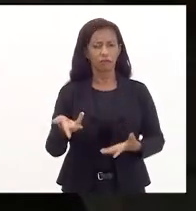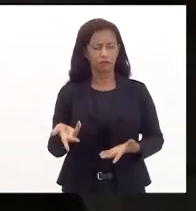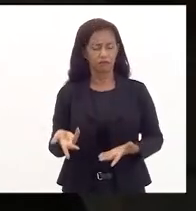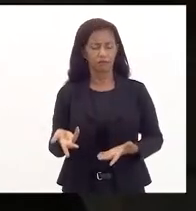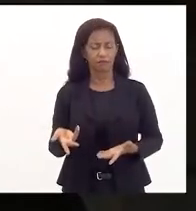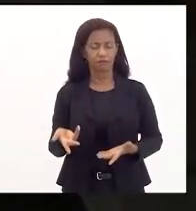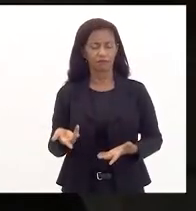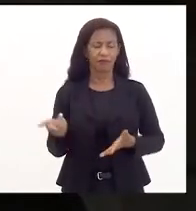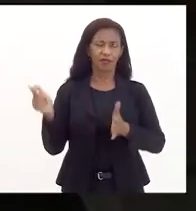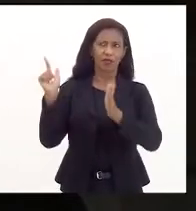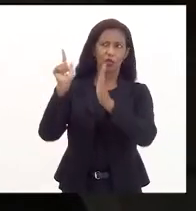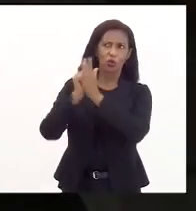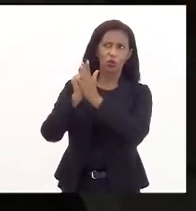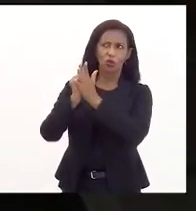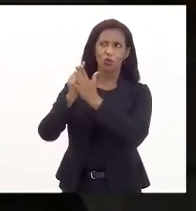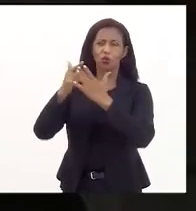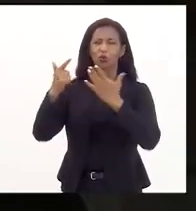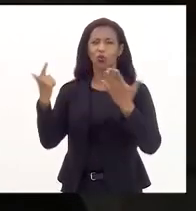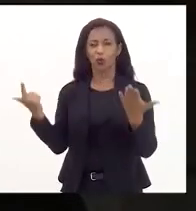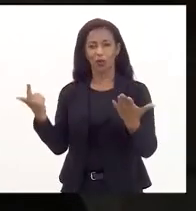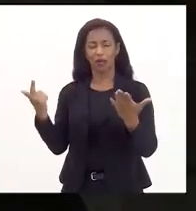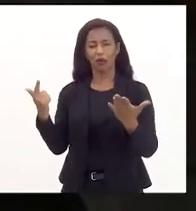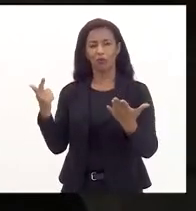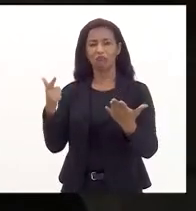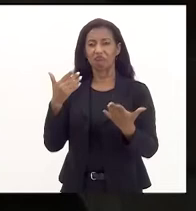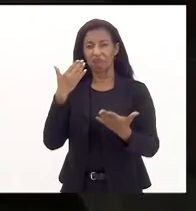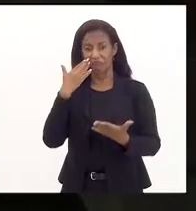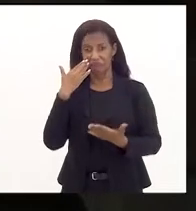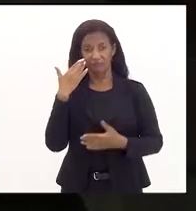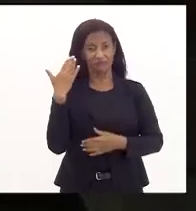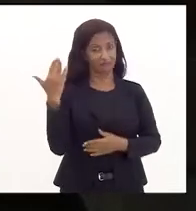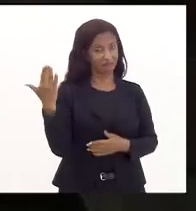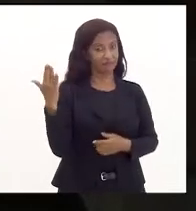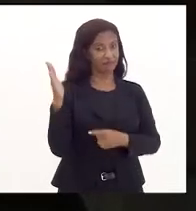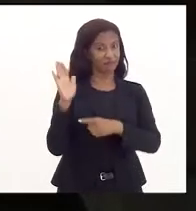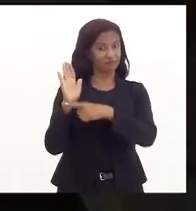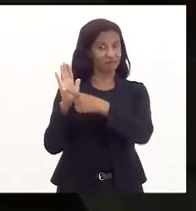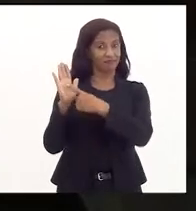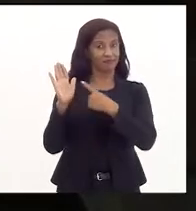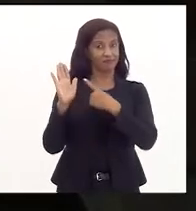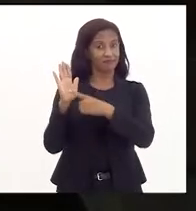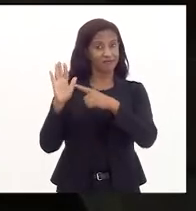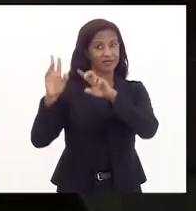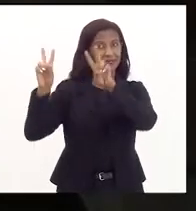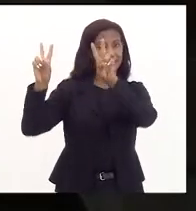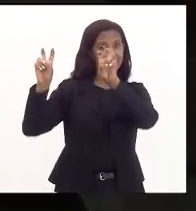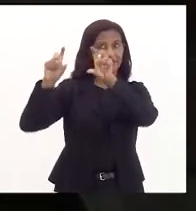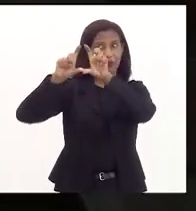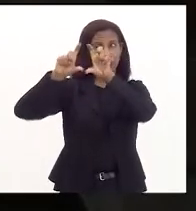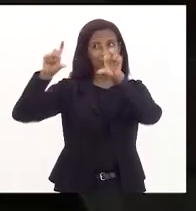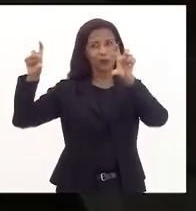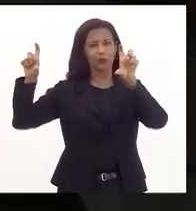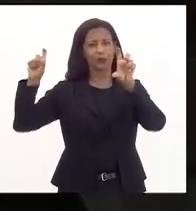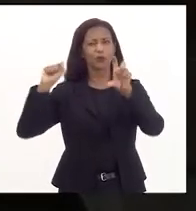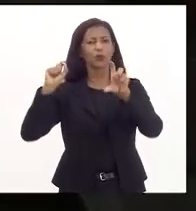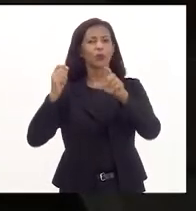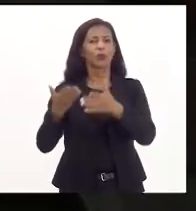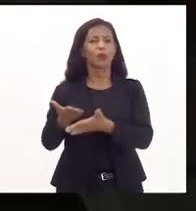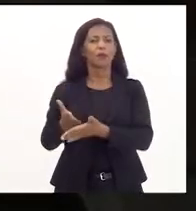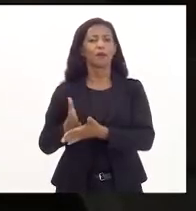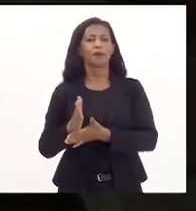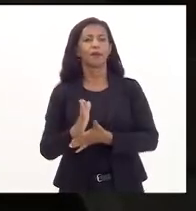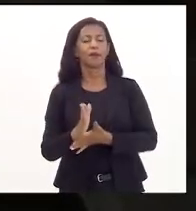E o jornal O Globo está aqui dizendo, na sua manchete, que o que